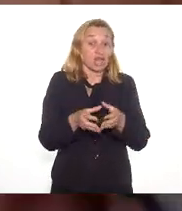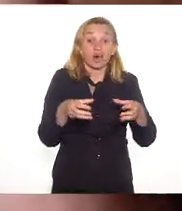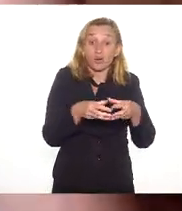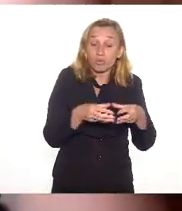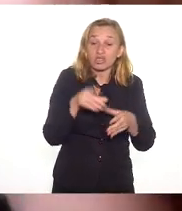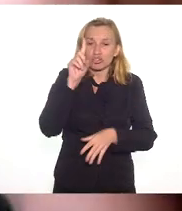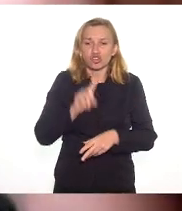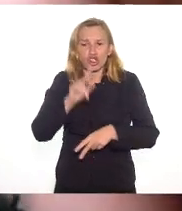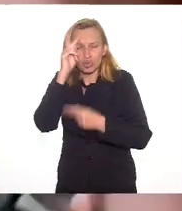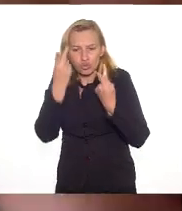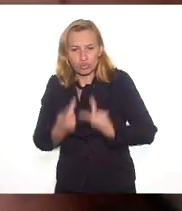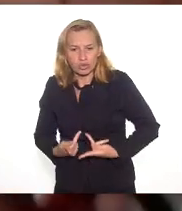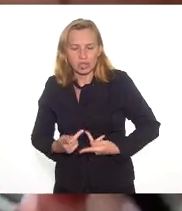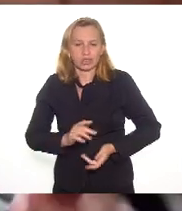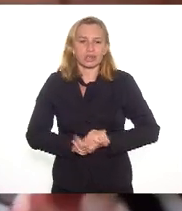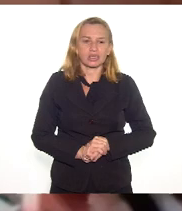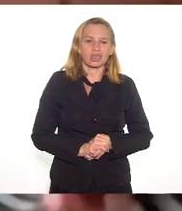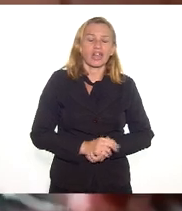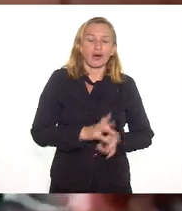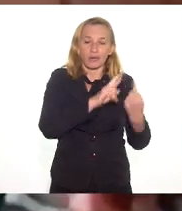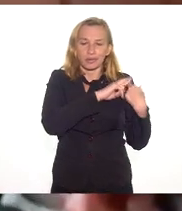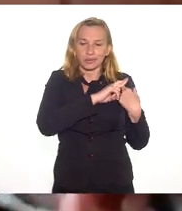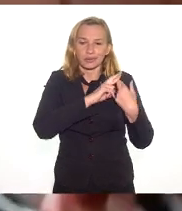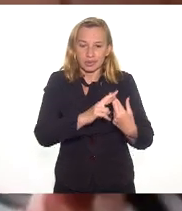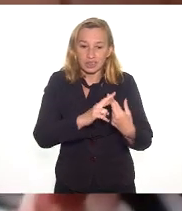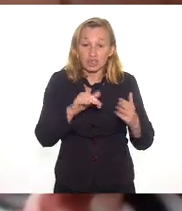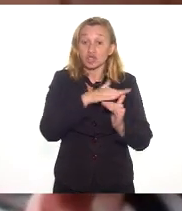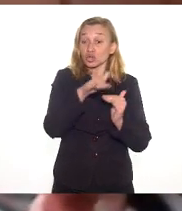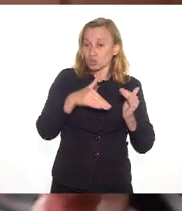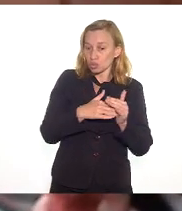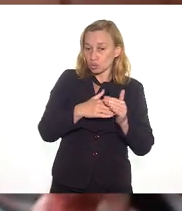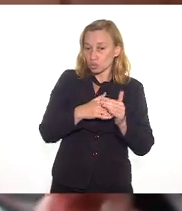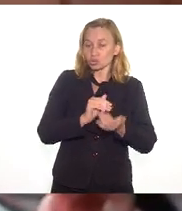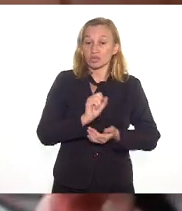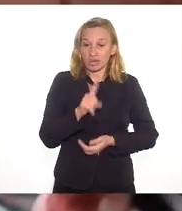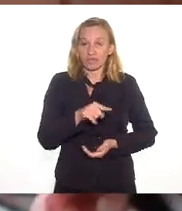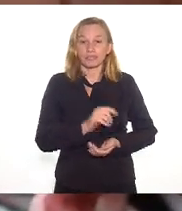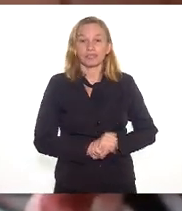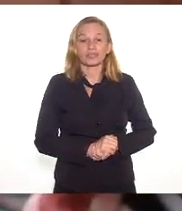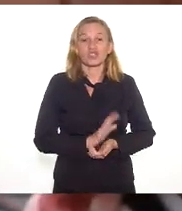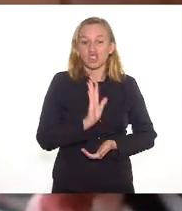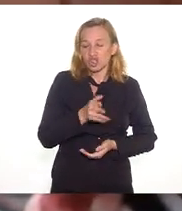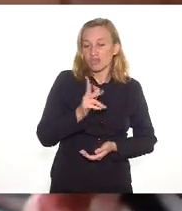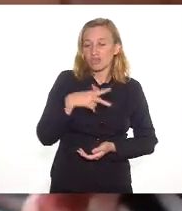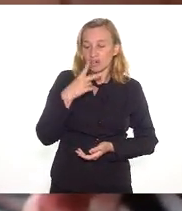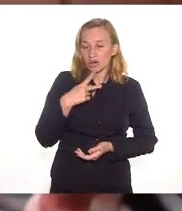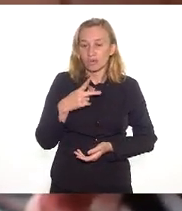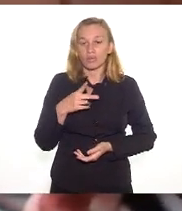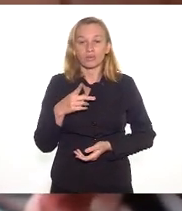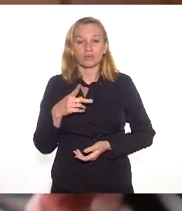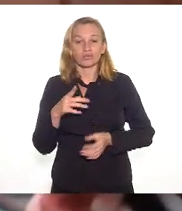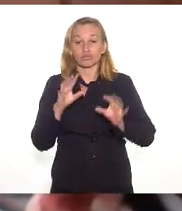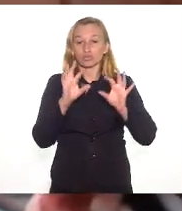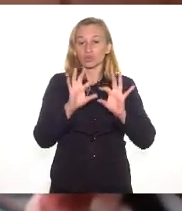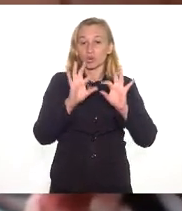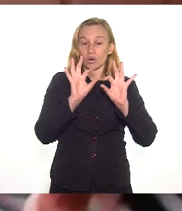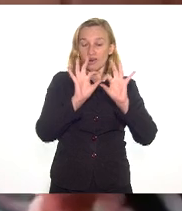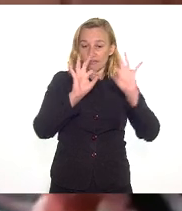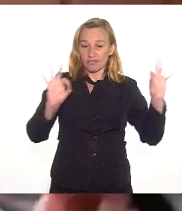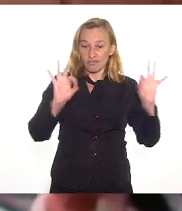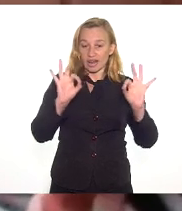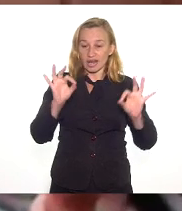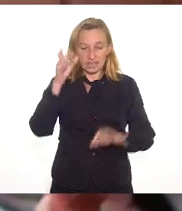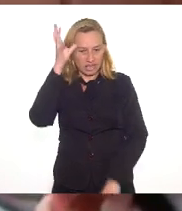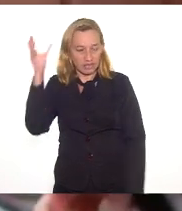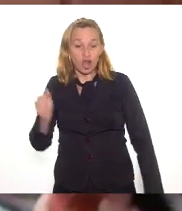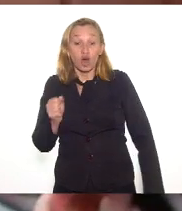Direitos Humanos. Enfim, é uma responsabilidade de todos e todas nós. Já diz o ditado africano que cuidar de